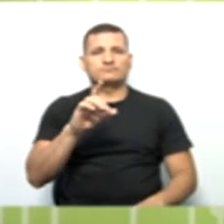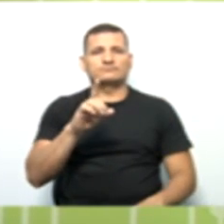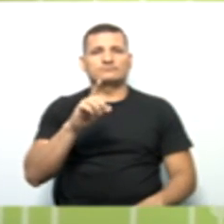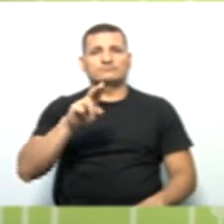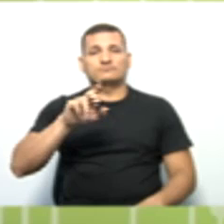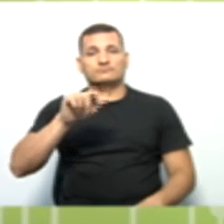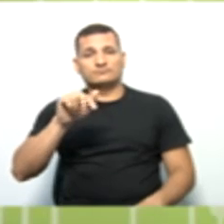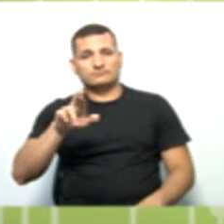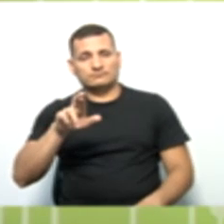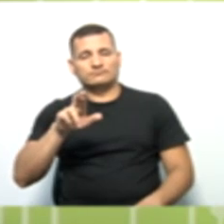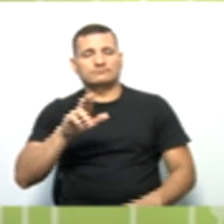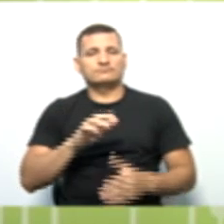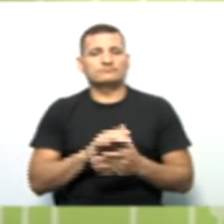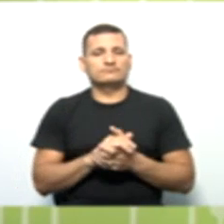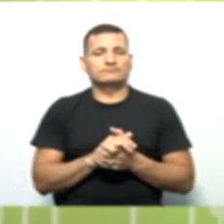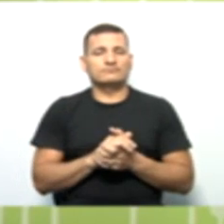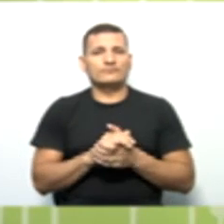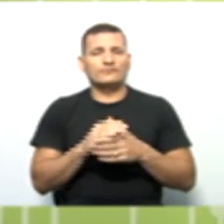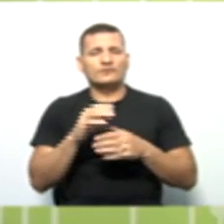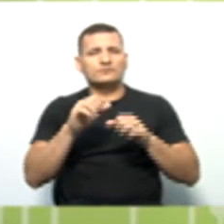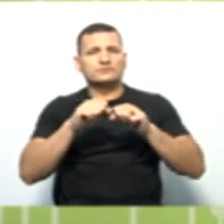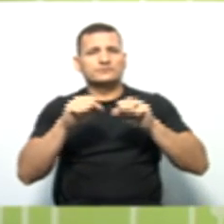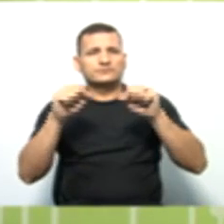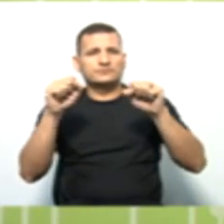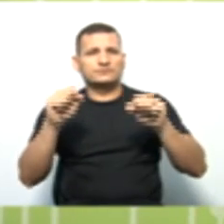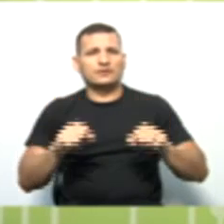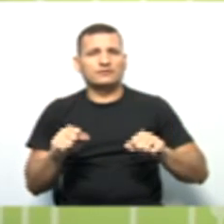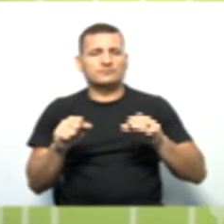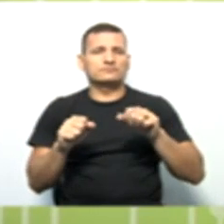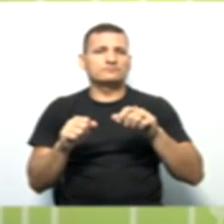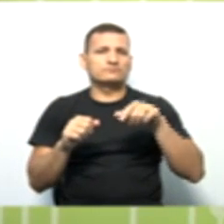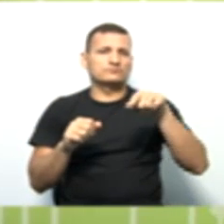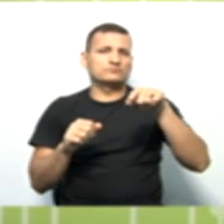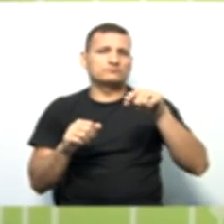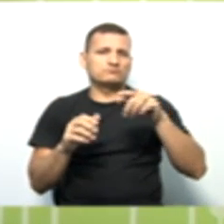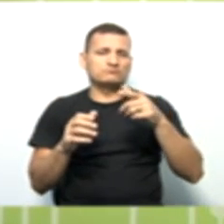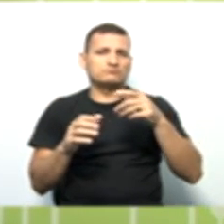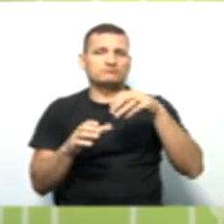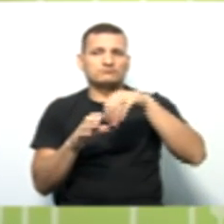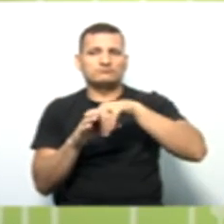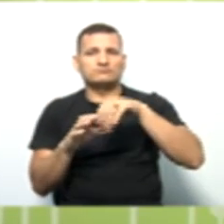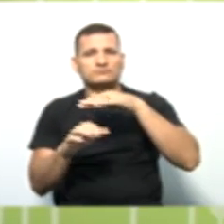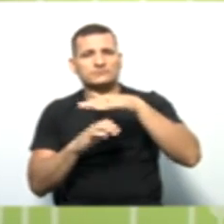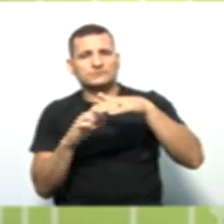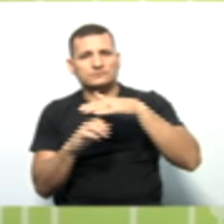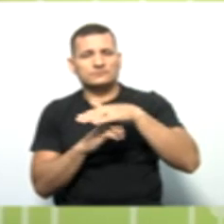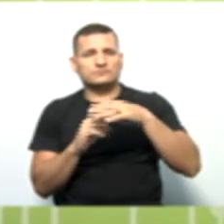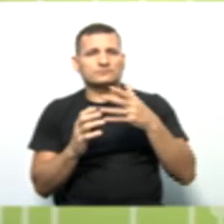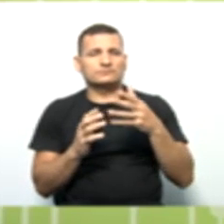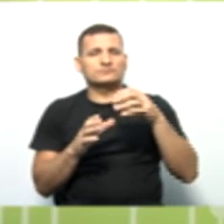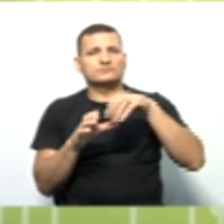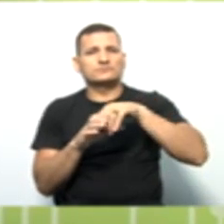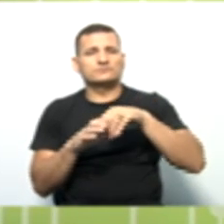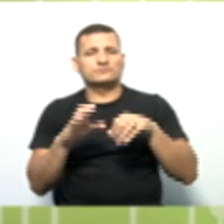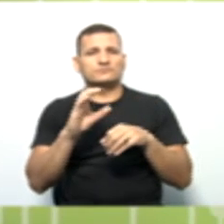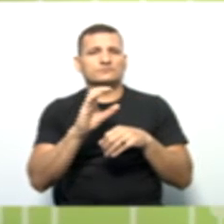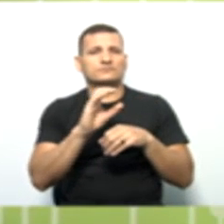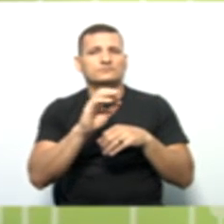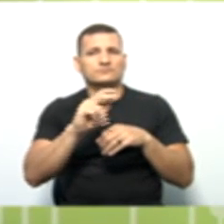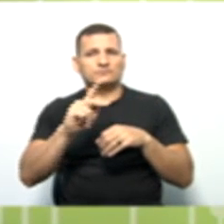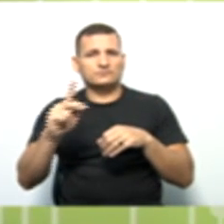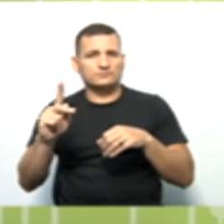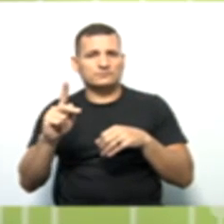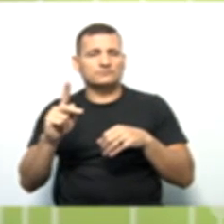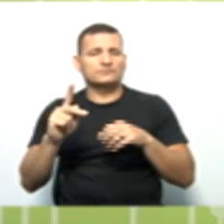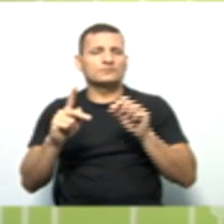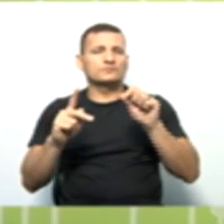de sistema, que aí você vai levar para dentro de uma empresa, para dentro de uma cooperativa, aí se